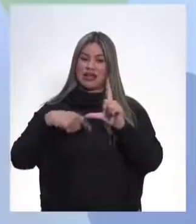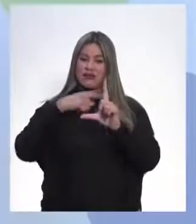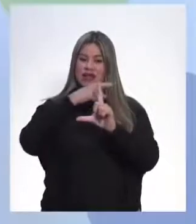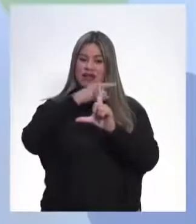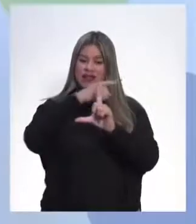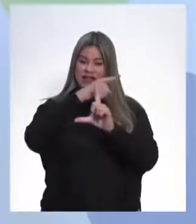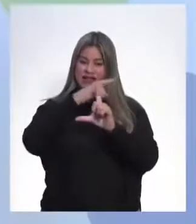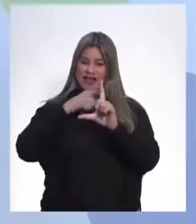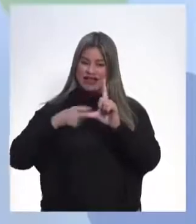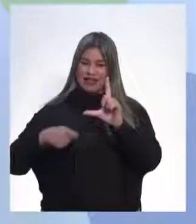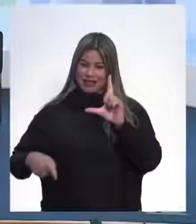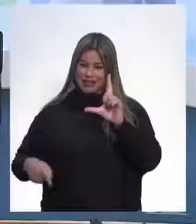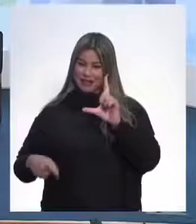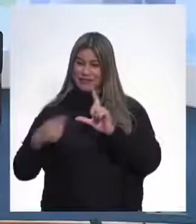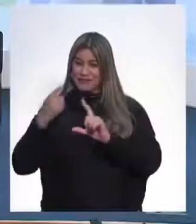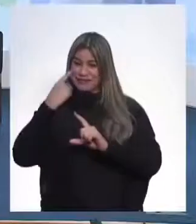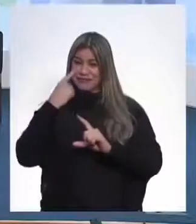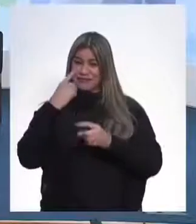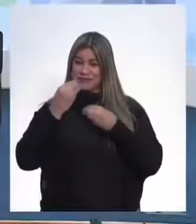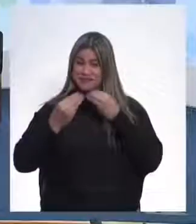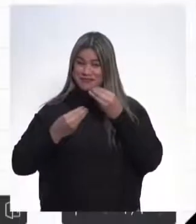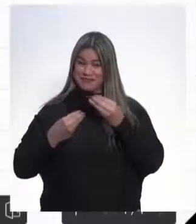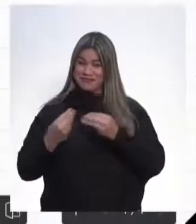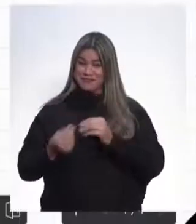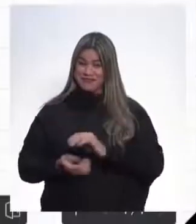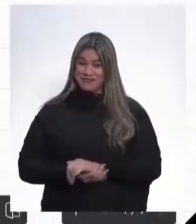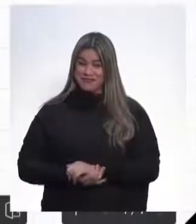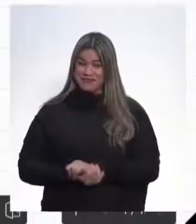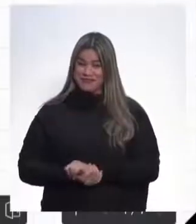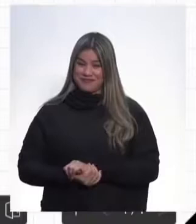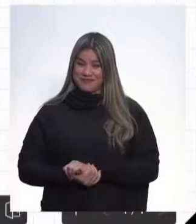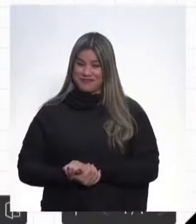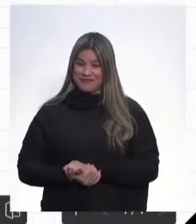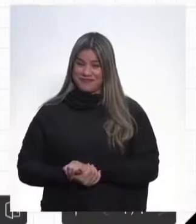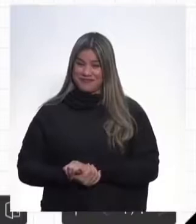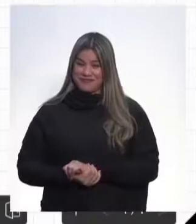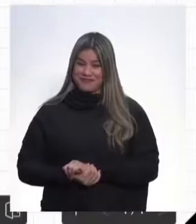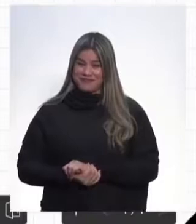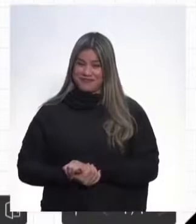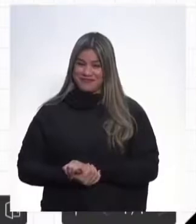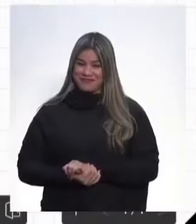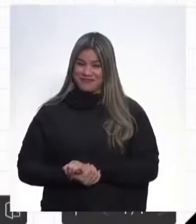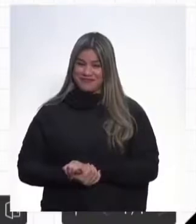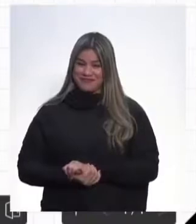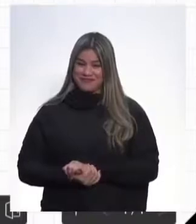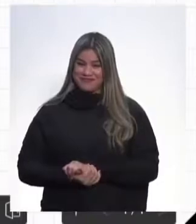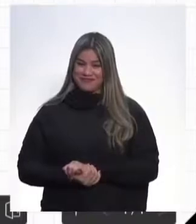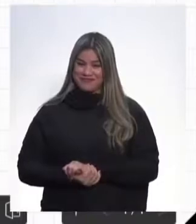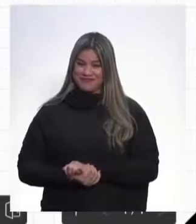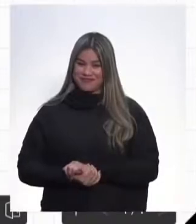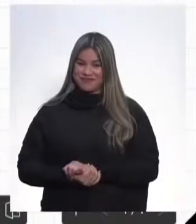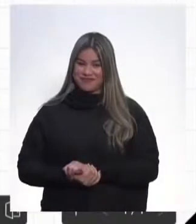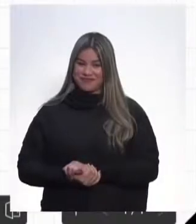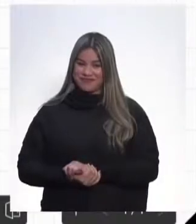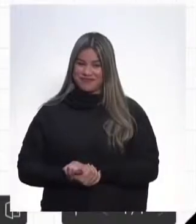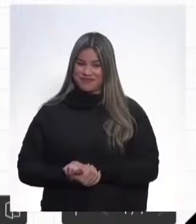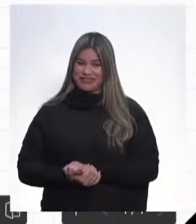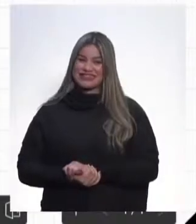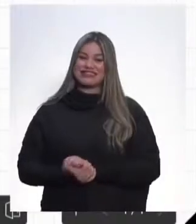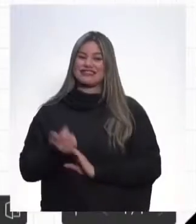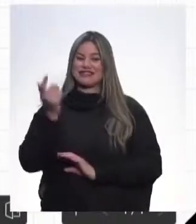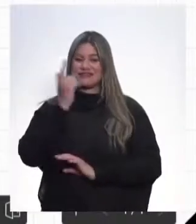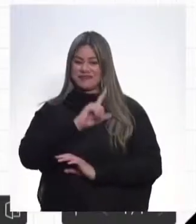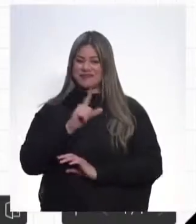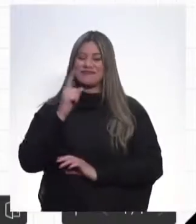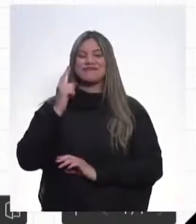sair uma reta aí. Pior Olha, que saiu, hein? Pior que saiu. Olha lá. Juntei os